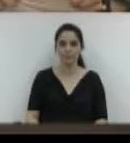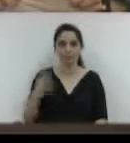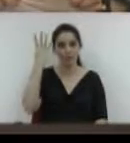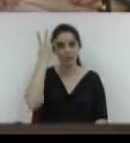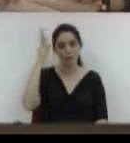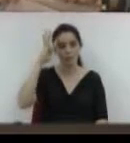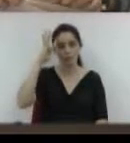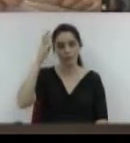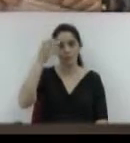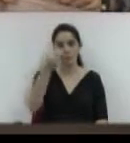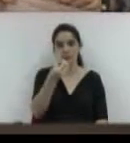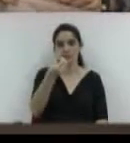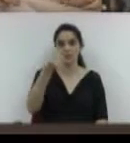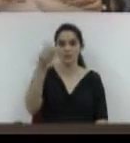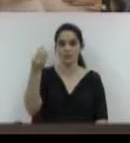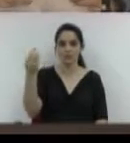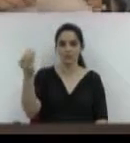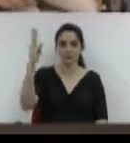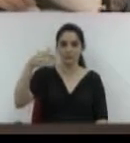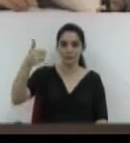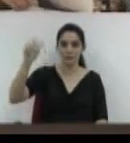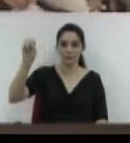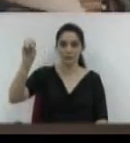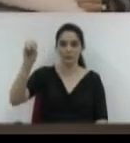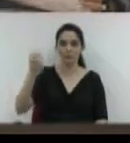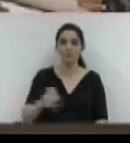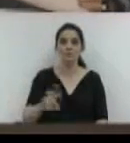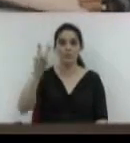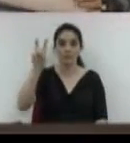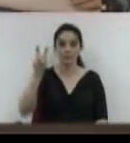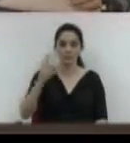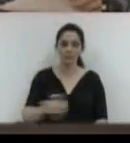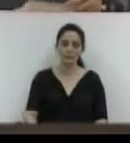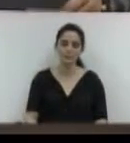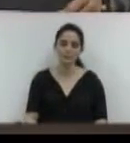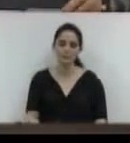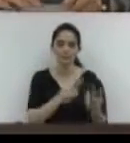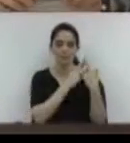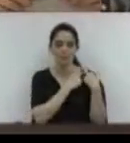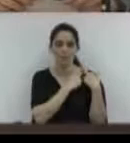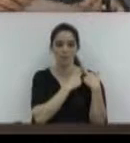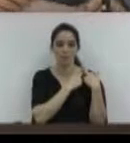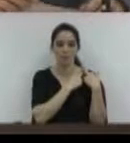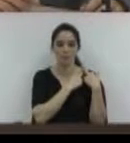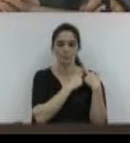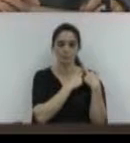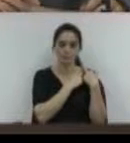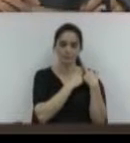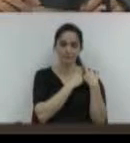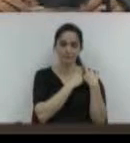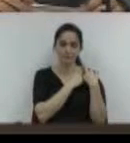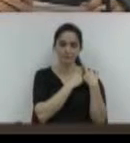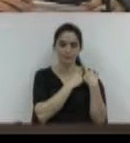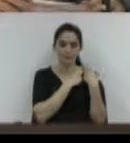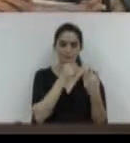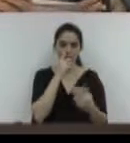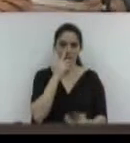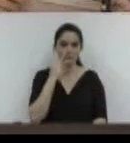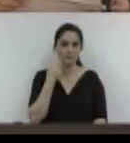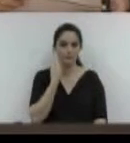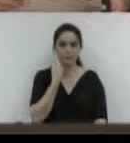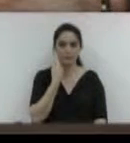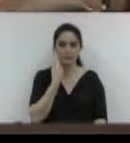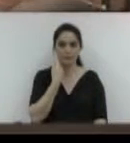número 600/15 da outras providências. Autor, vereador Newton Santos,